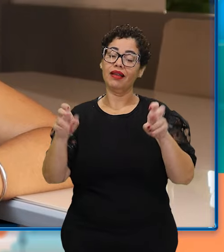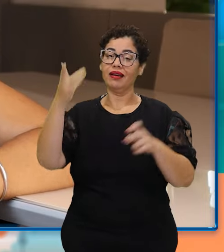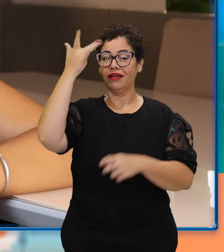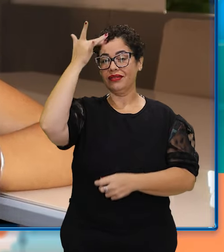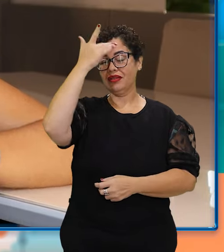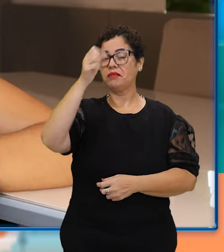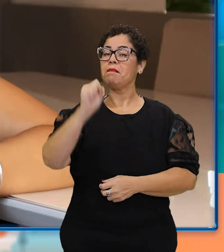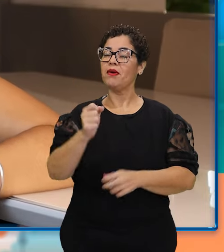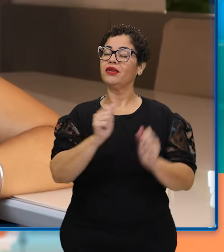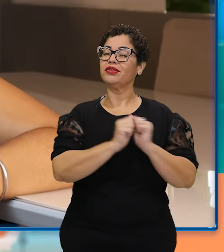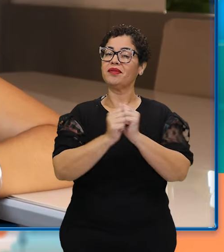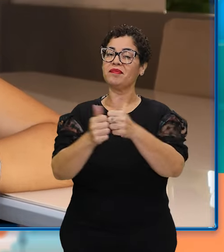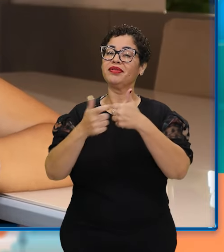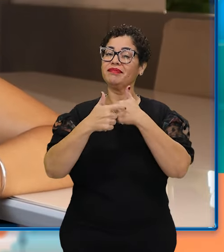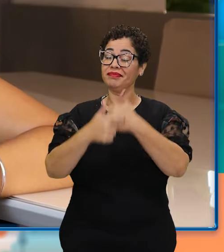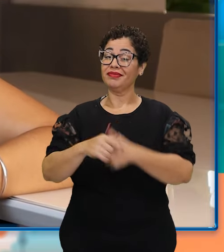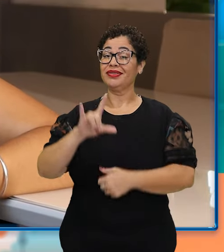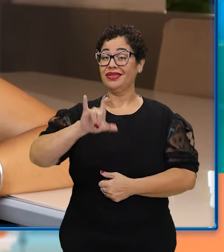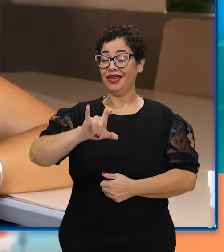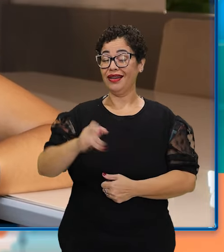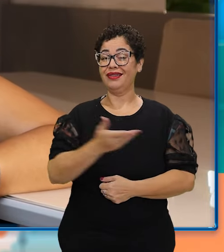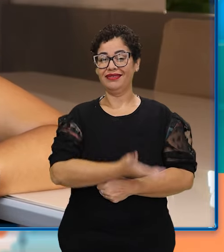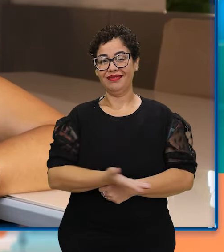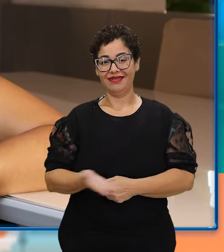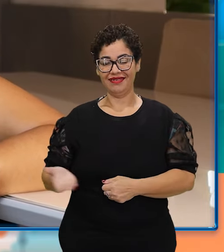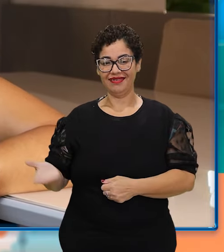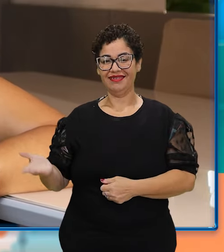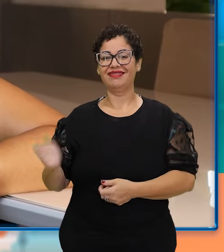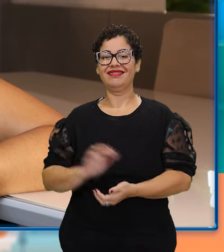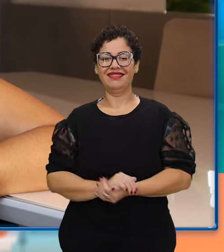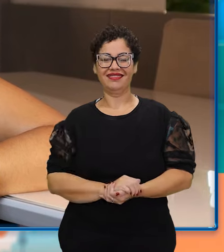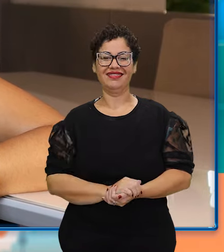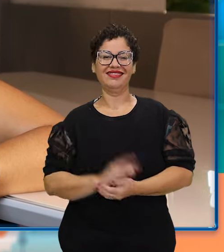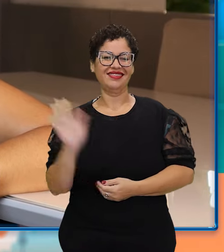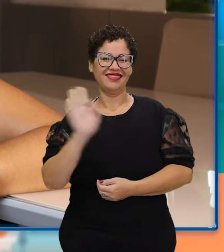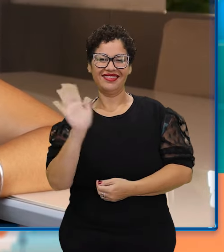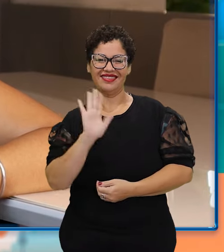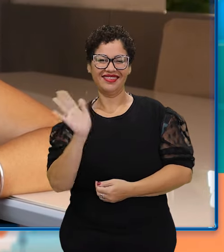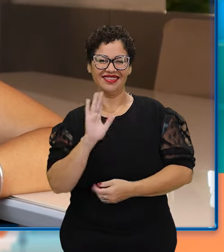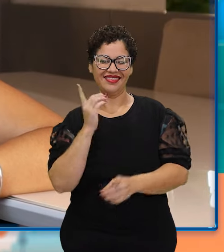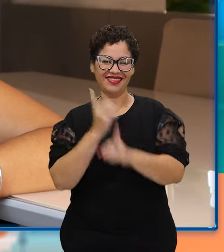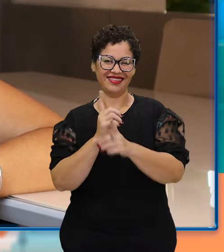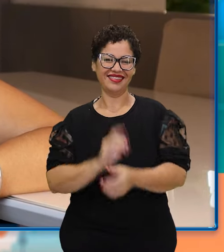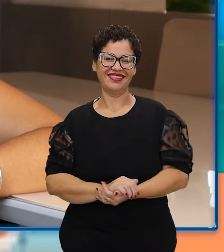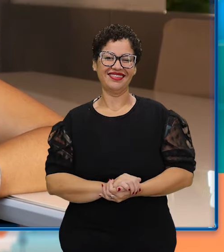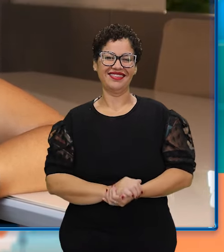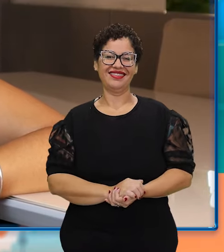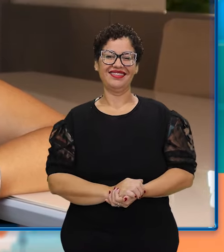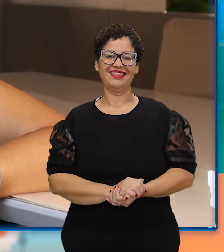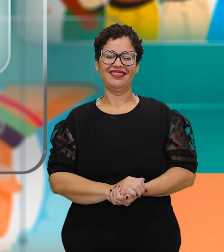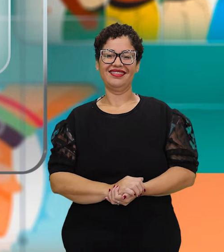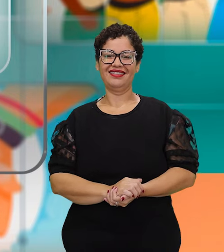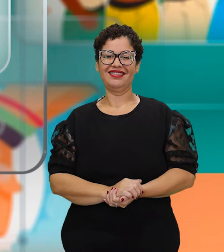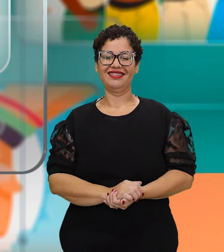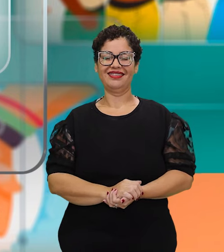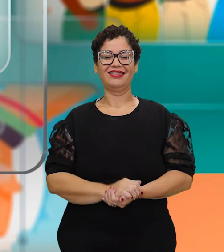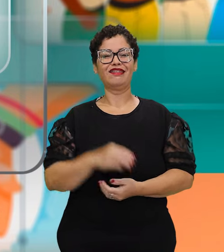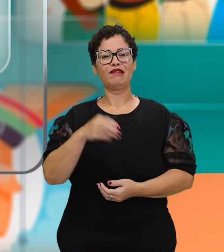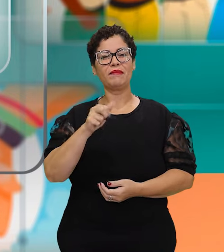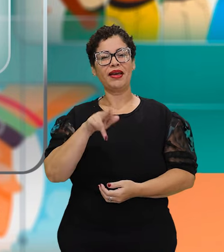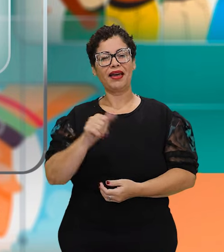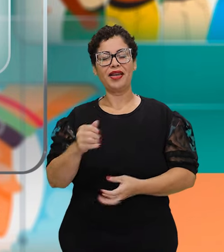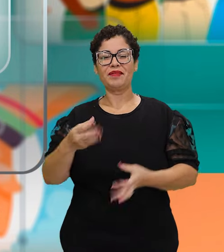saúde mental, é só me acompanhar lá no Instagram, @psi.marianogueira. Até a próxima, pessoal. Tchau, tchau.